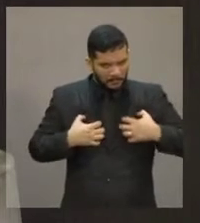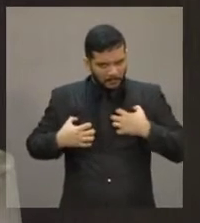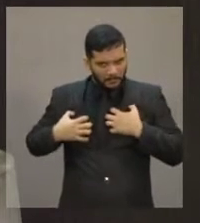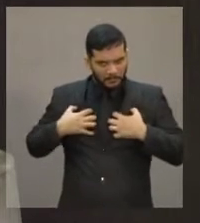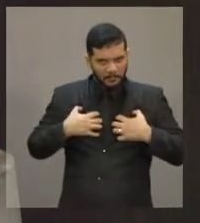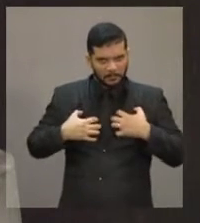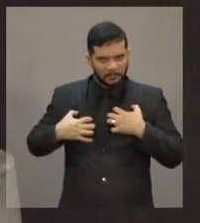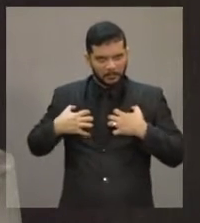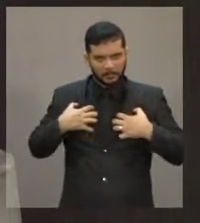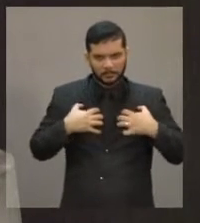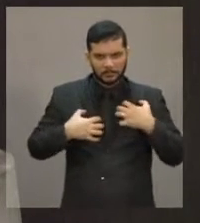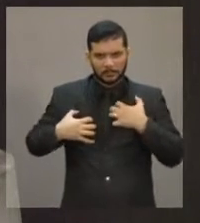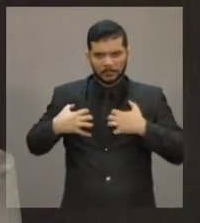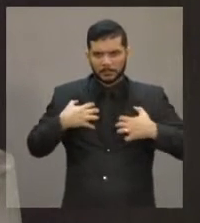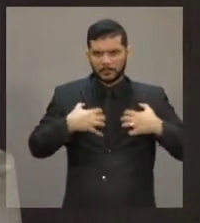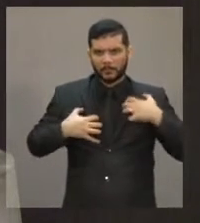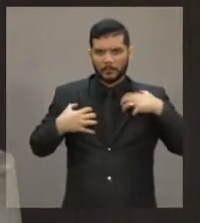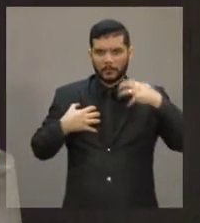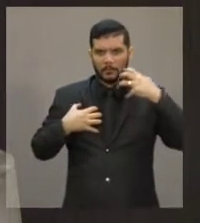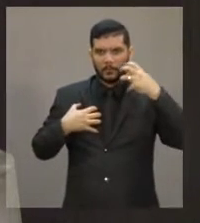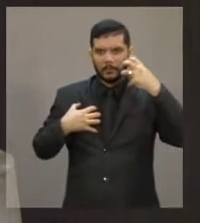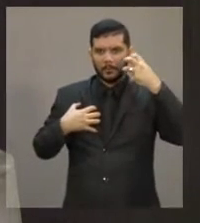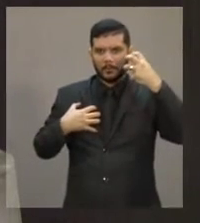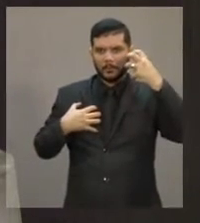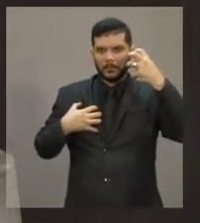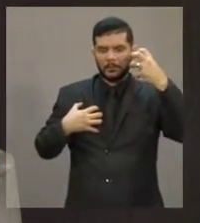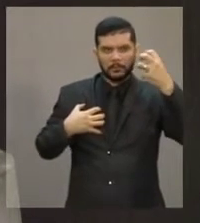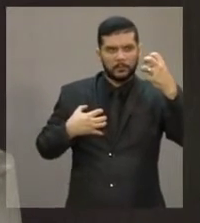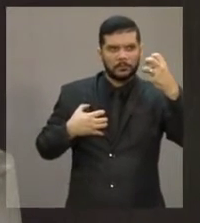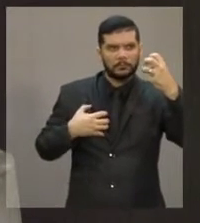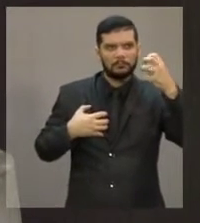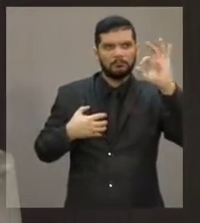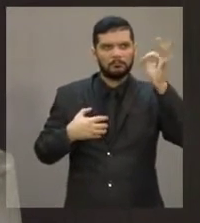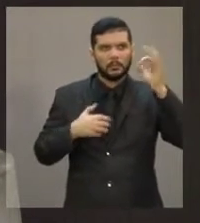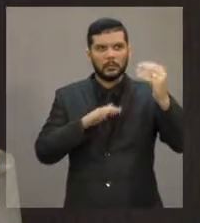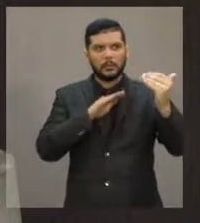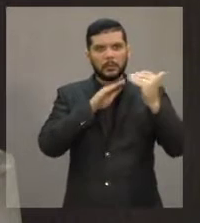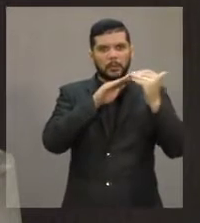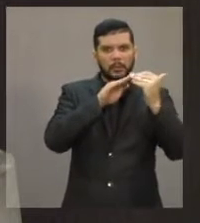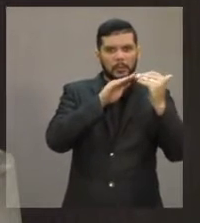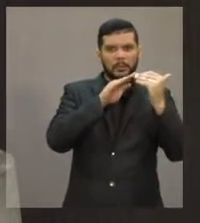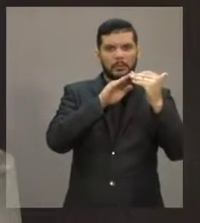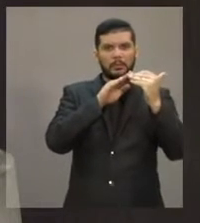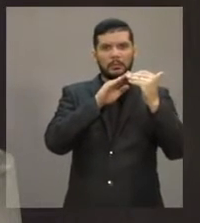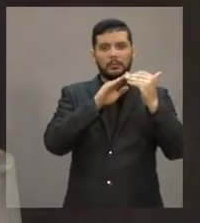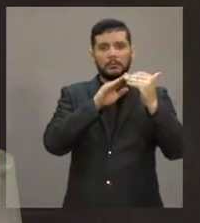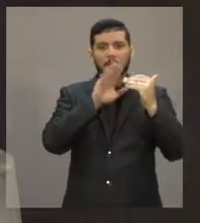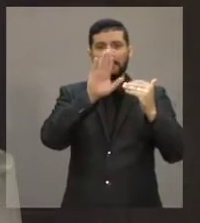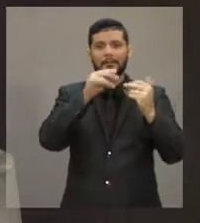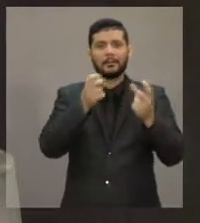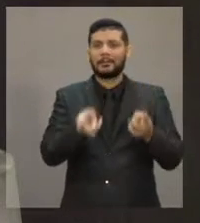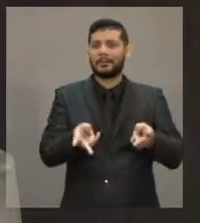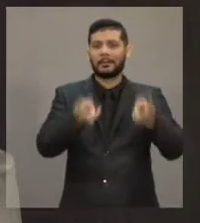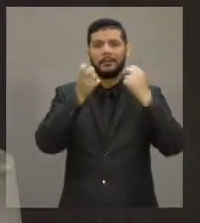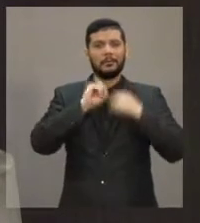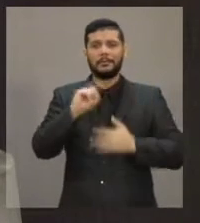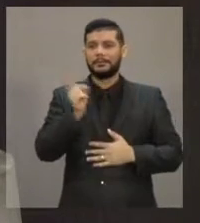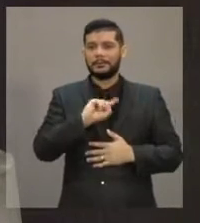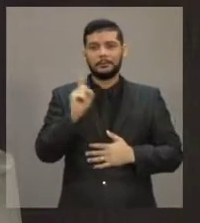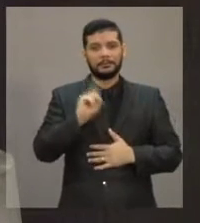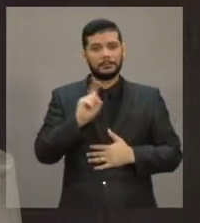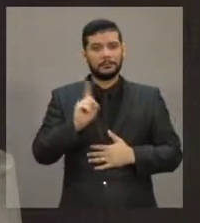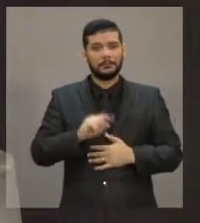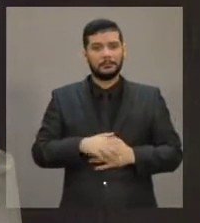sendo seduzido por essa clivagem, essa guerra cultural, e não vê que, dentre outras coisas,